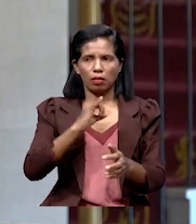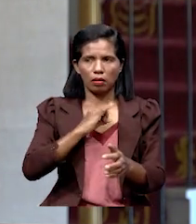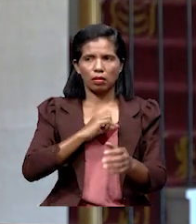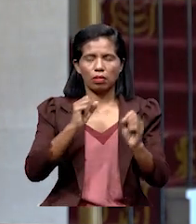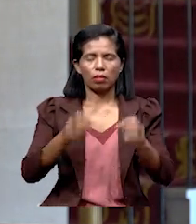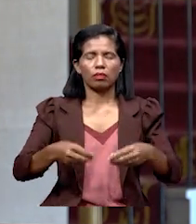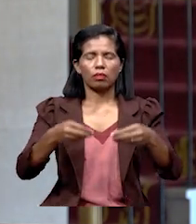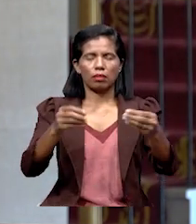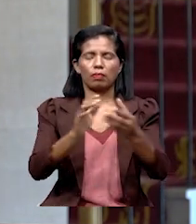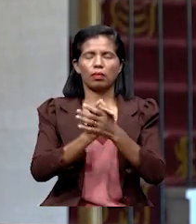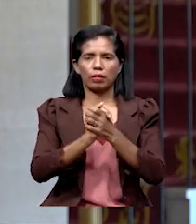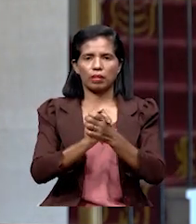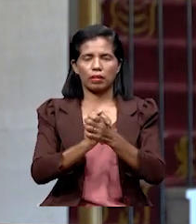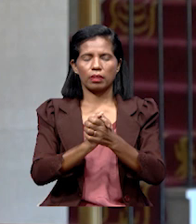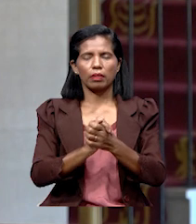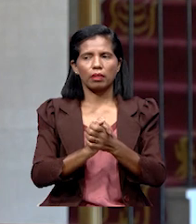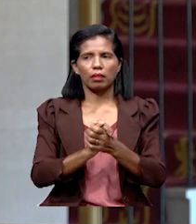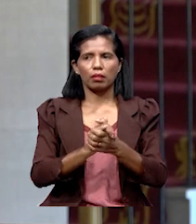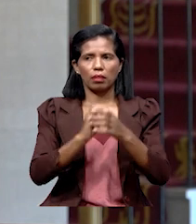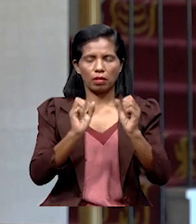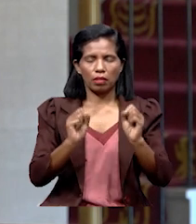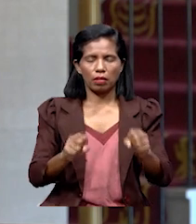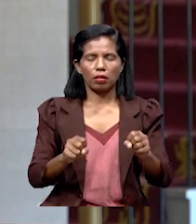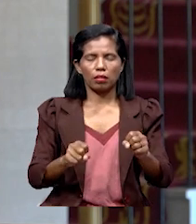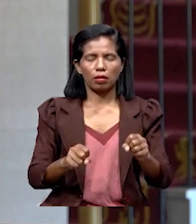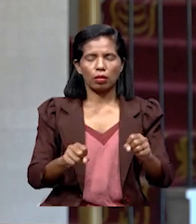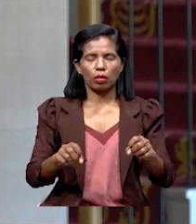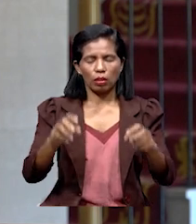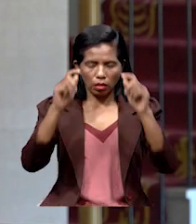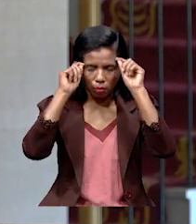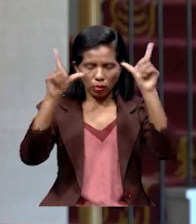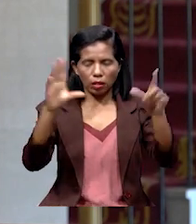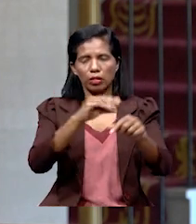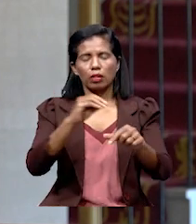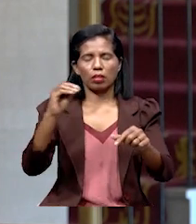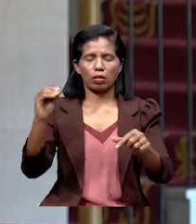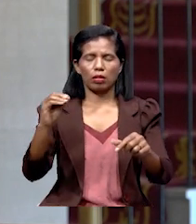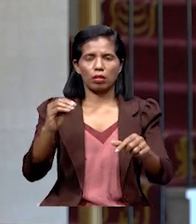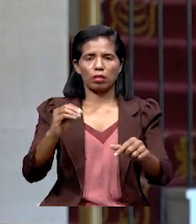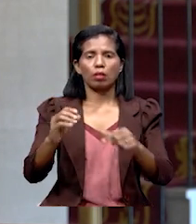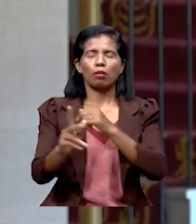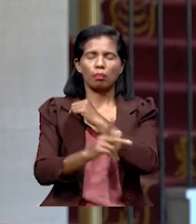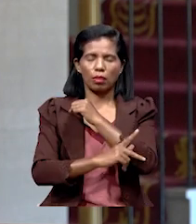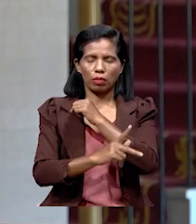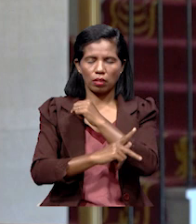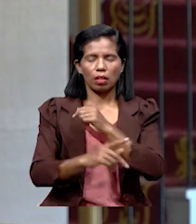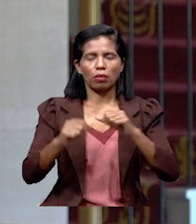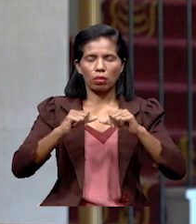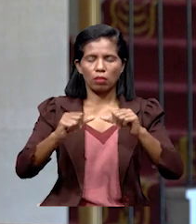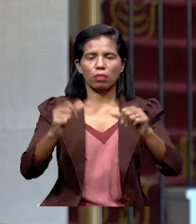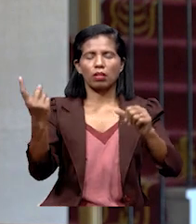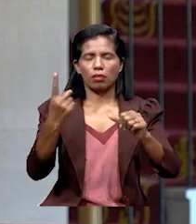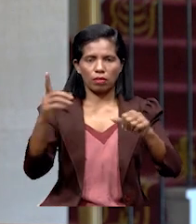acreditamos, ou temos a certeza, que esta excelente relação entre Portugal e Timor-Leste vai continuar e que se vai concretizar e que